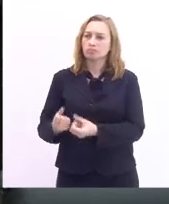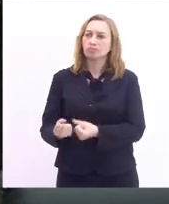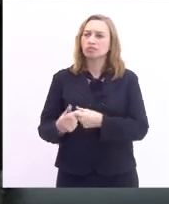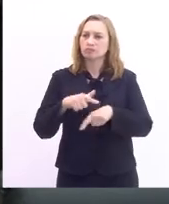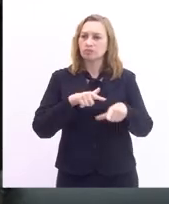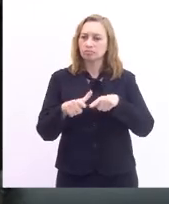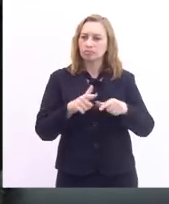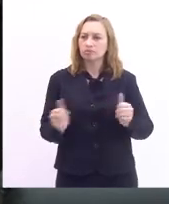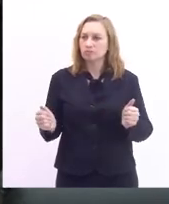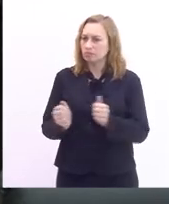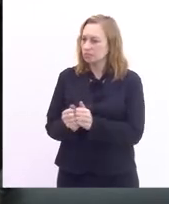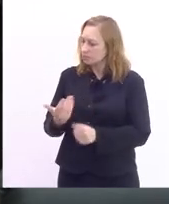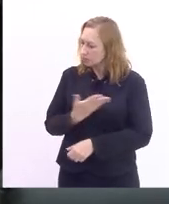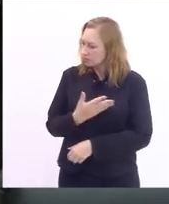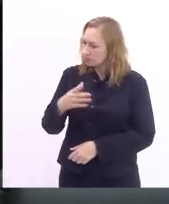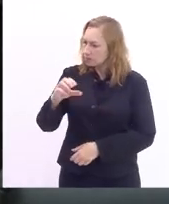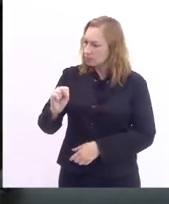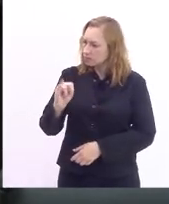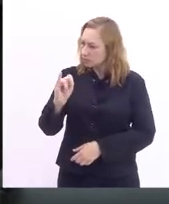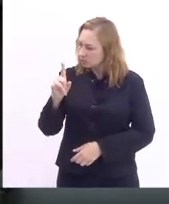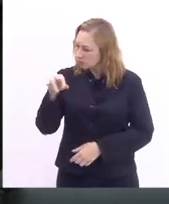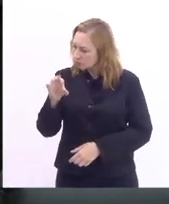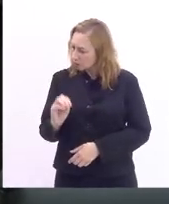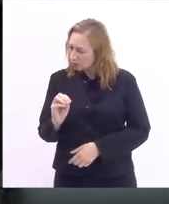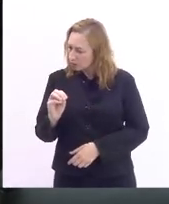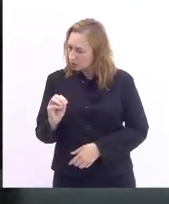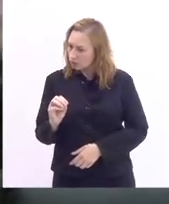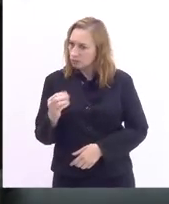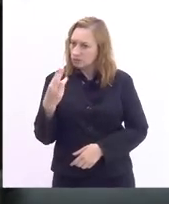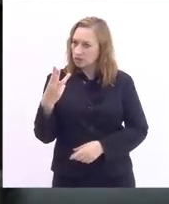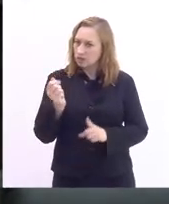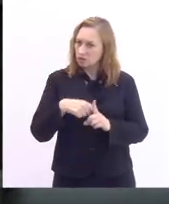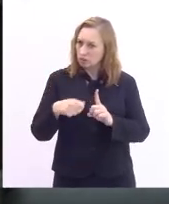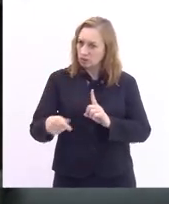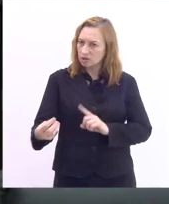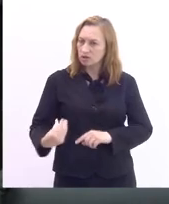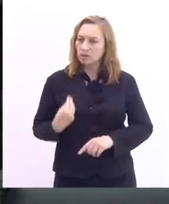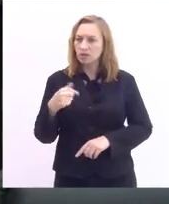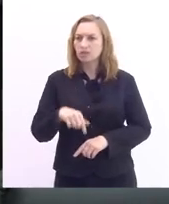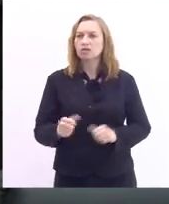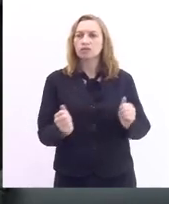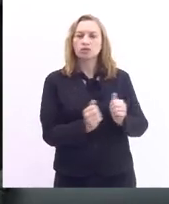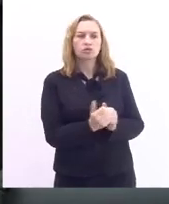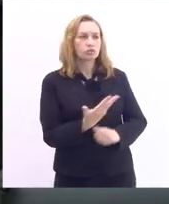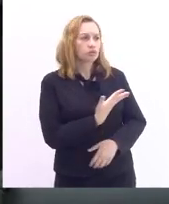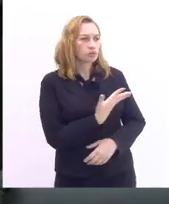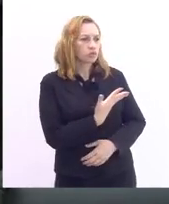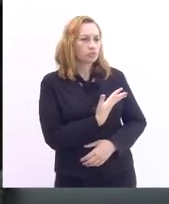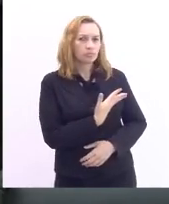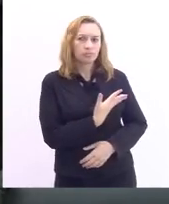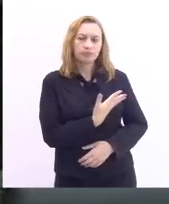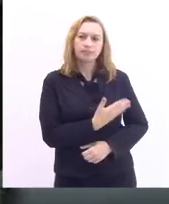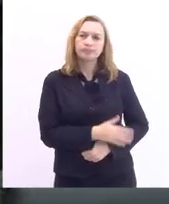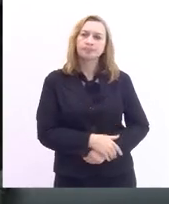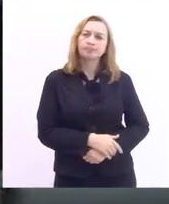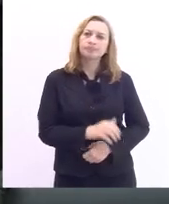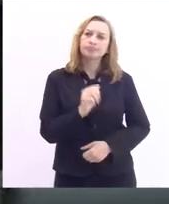junto com meu amigo Silvano está aqui há já três meses e junto com meu amigo